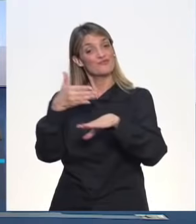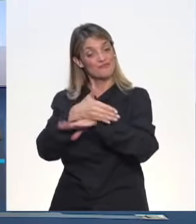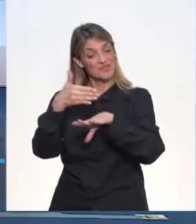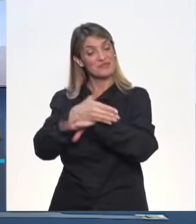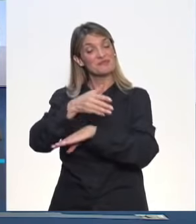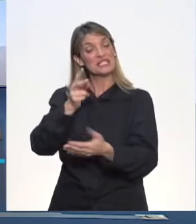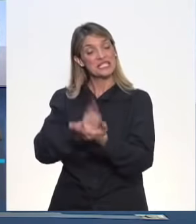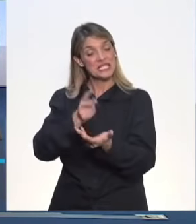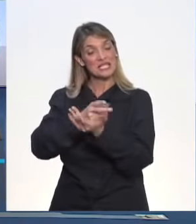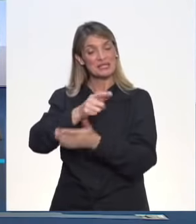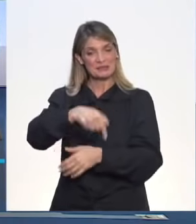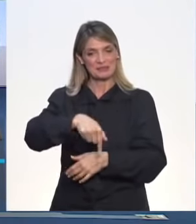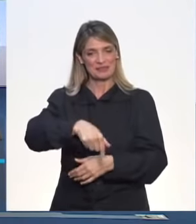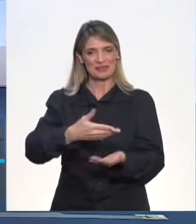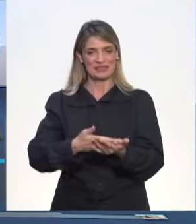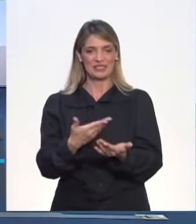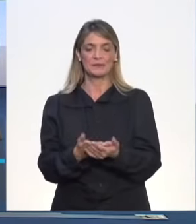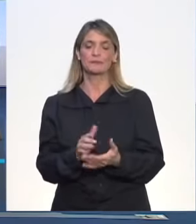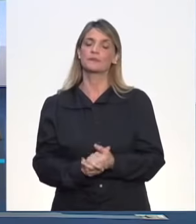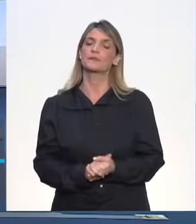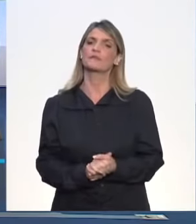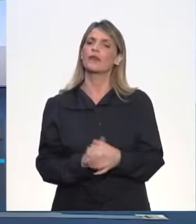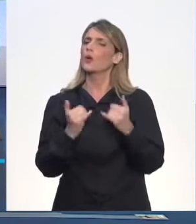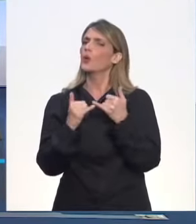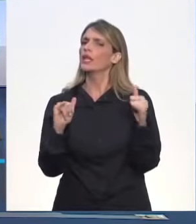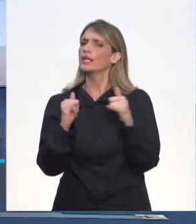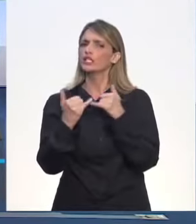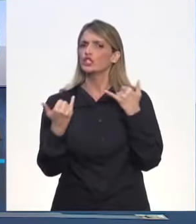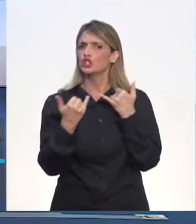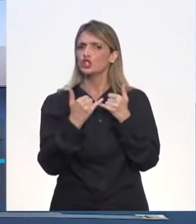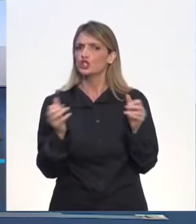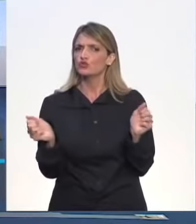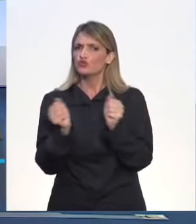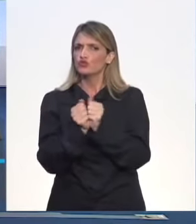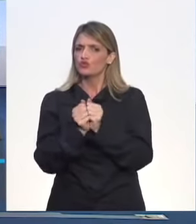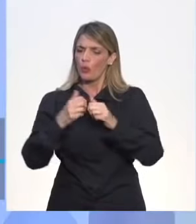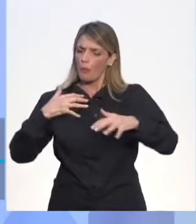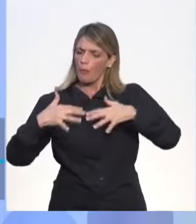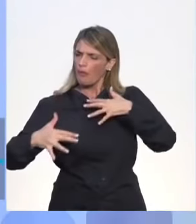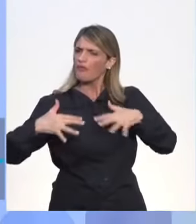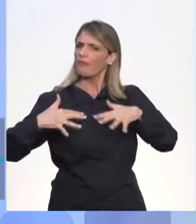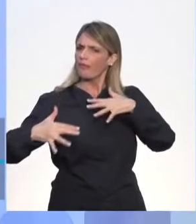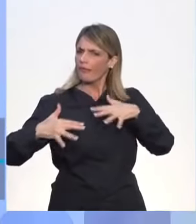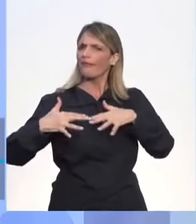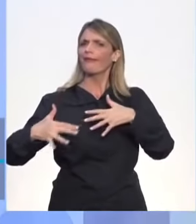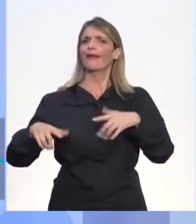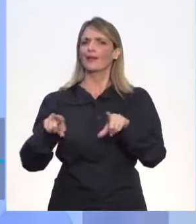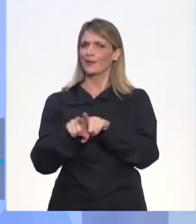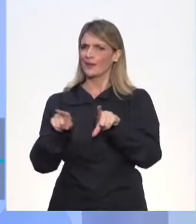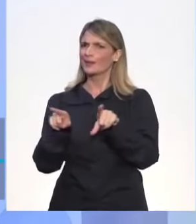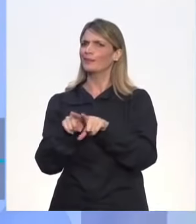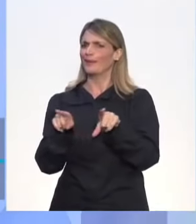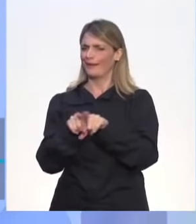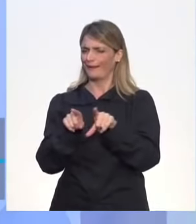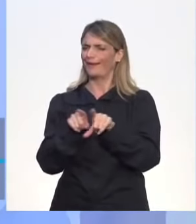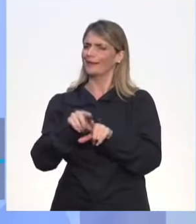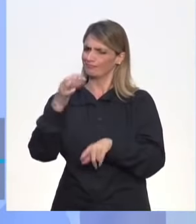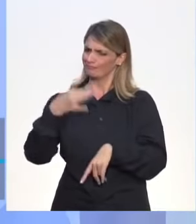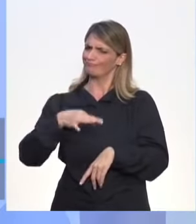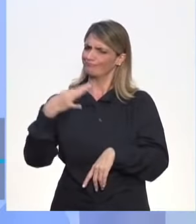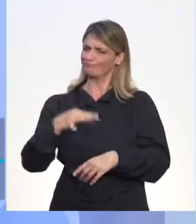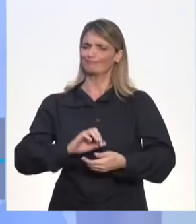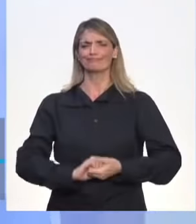com a gente aqui é o participando aí ele associou ele colocou aqui a energia associada ao movimento Gostei dessa também energia mecânica associada ao movimento